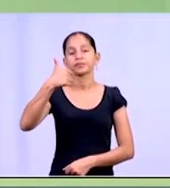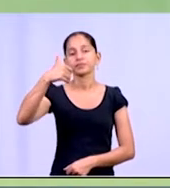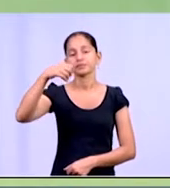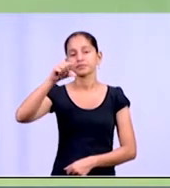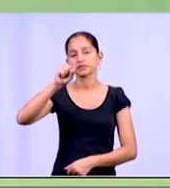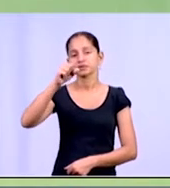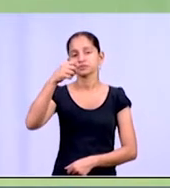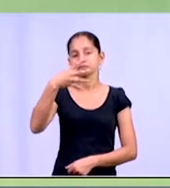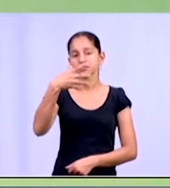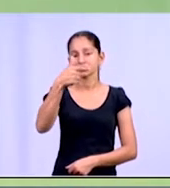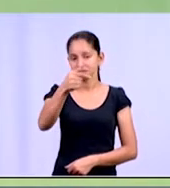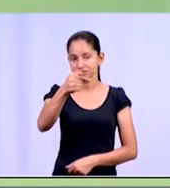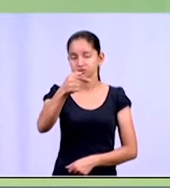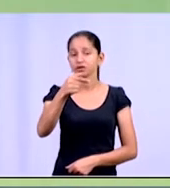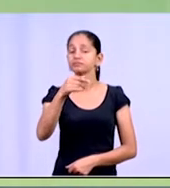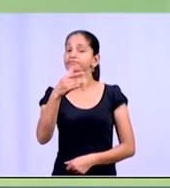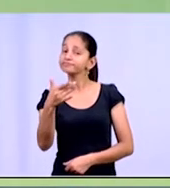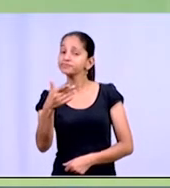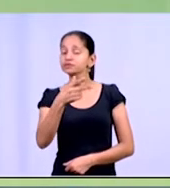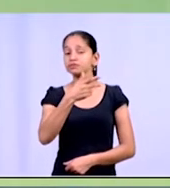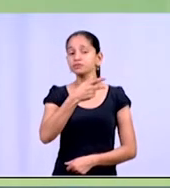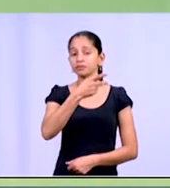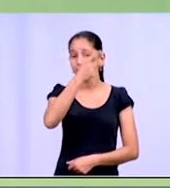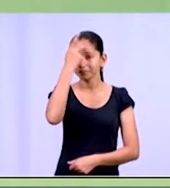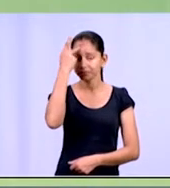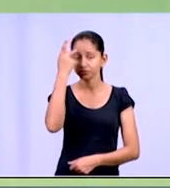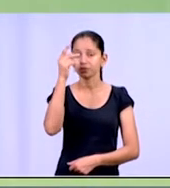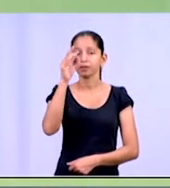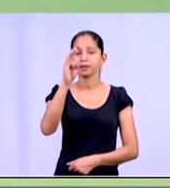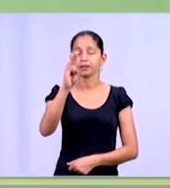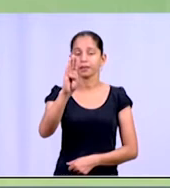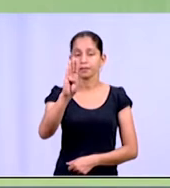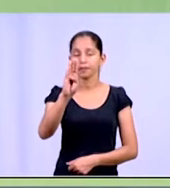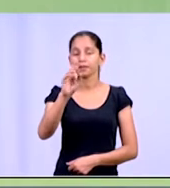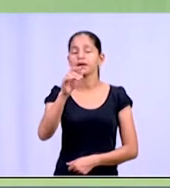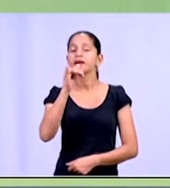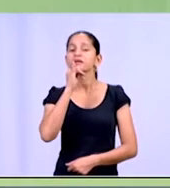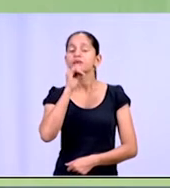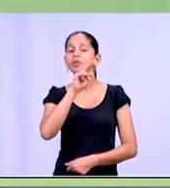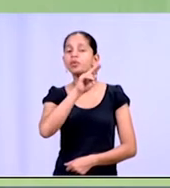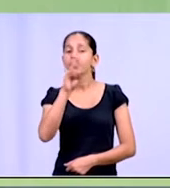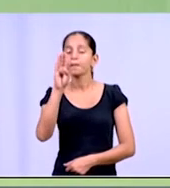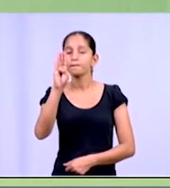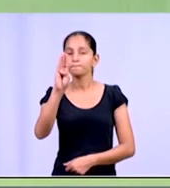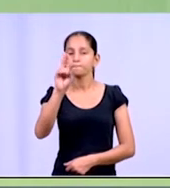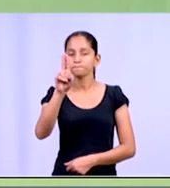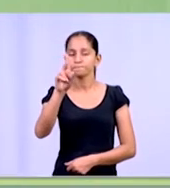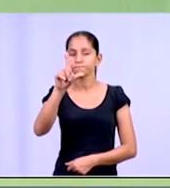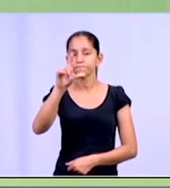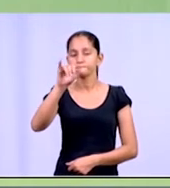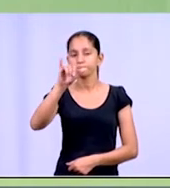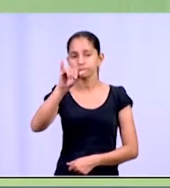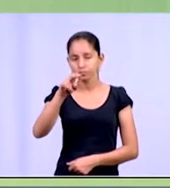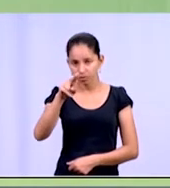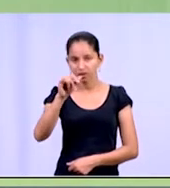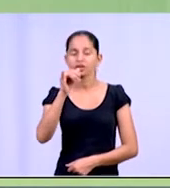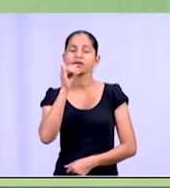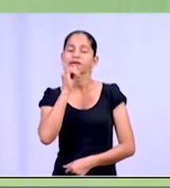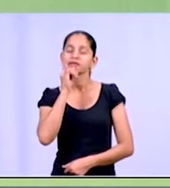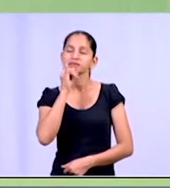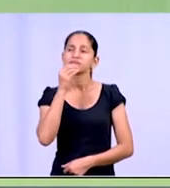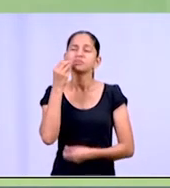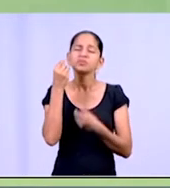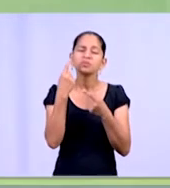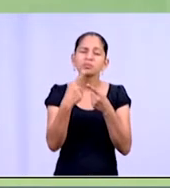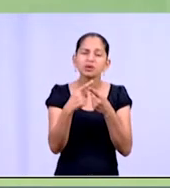1847, chegou um rapaz chamado George Bulling, que ele montou o sistema binário. Por que o sistema